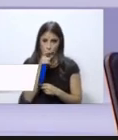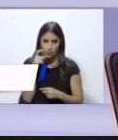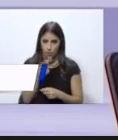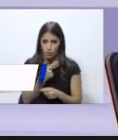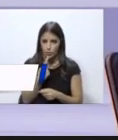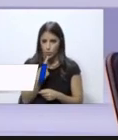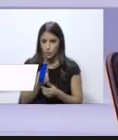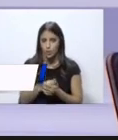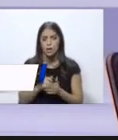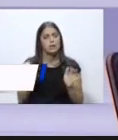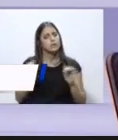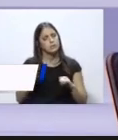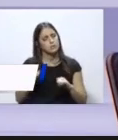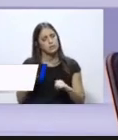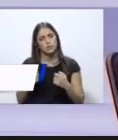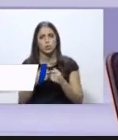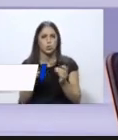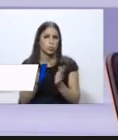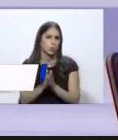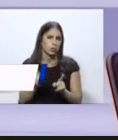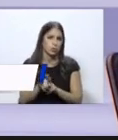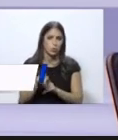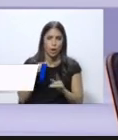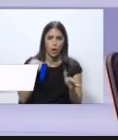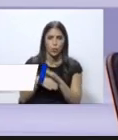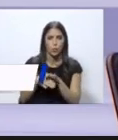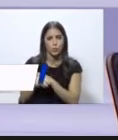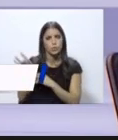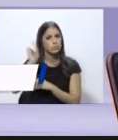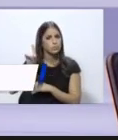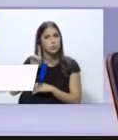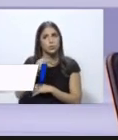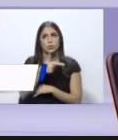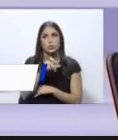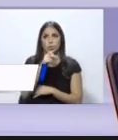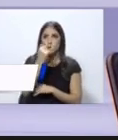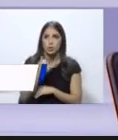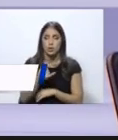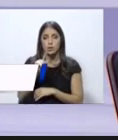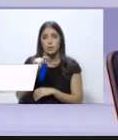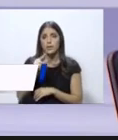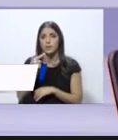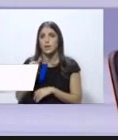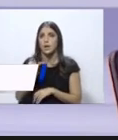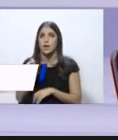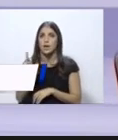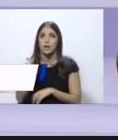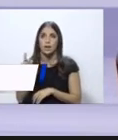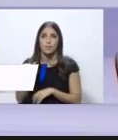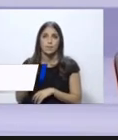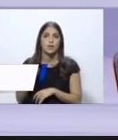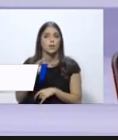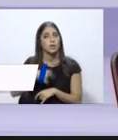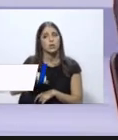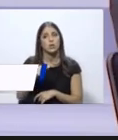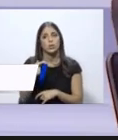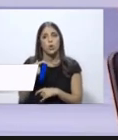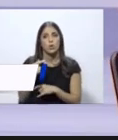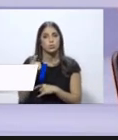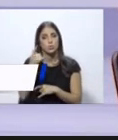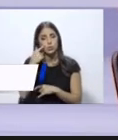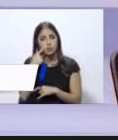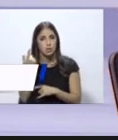um currículo de golos importante. O Tony Martínez e o Taremi nós podemos apreciá-los na Liga